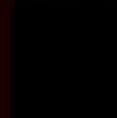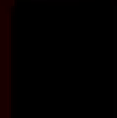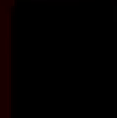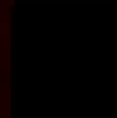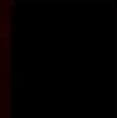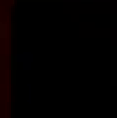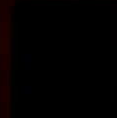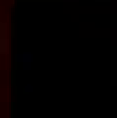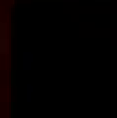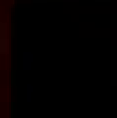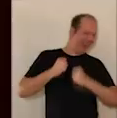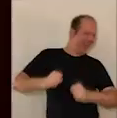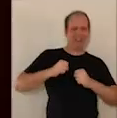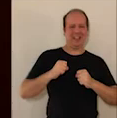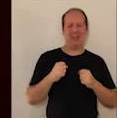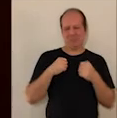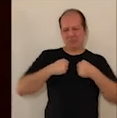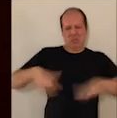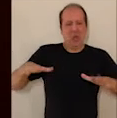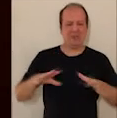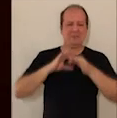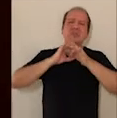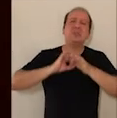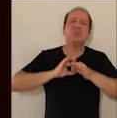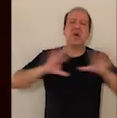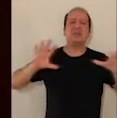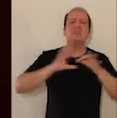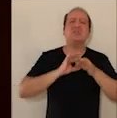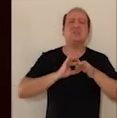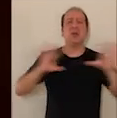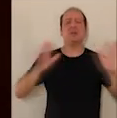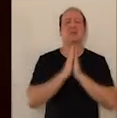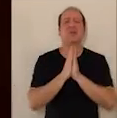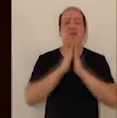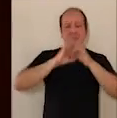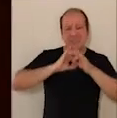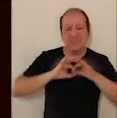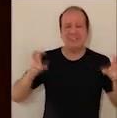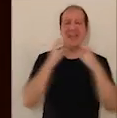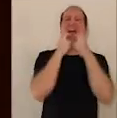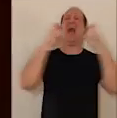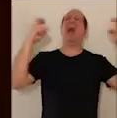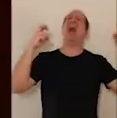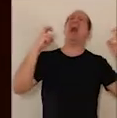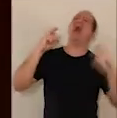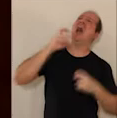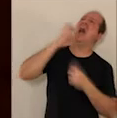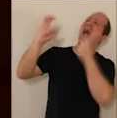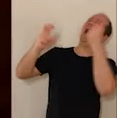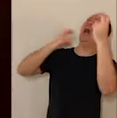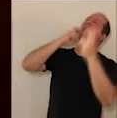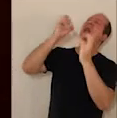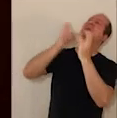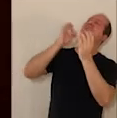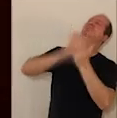me larga! Trata o biquíni. Solta! Por favor! Me solta! Corvino!